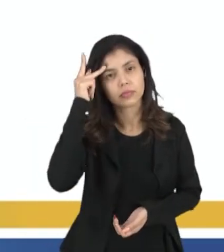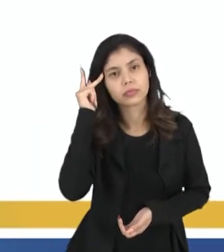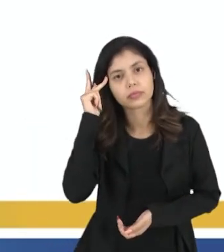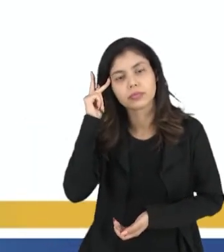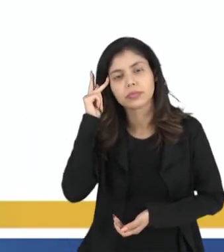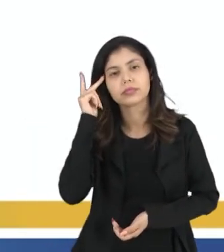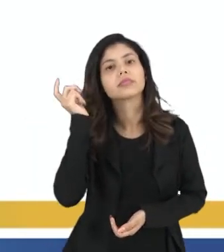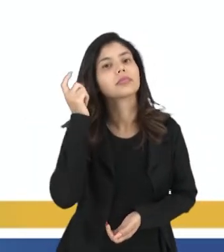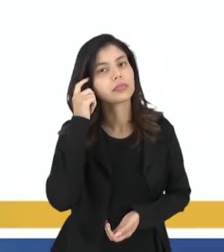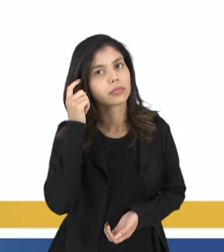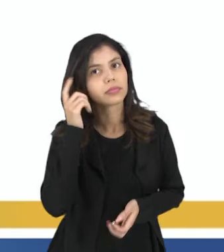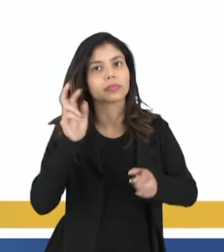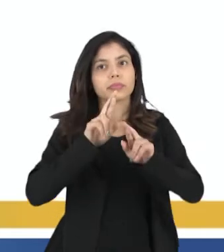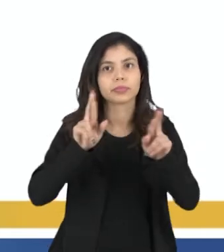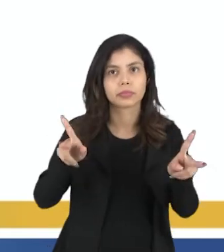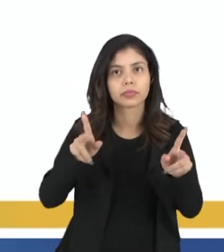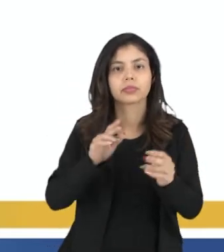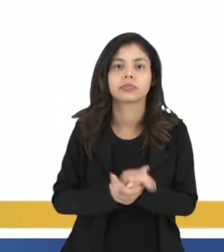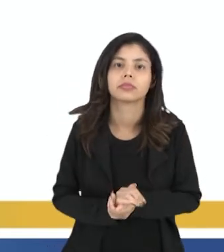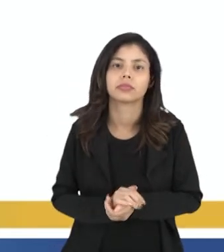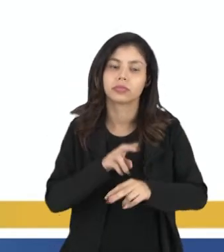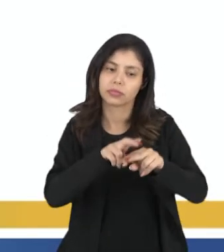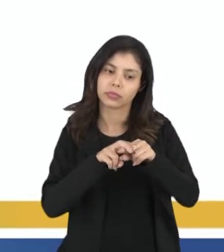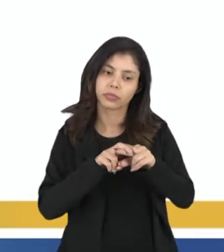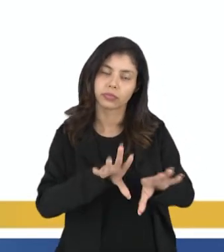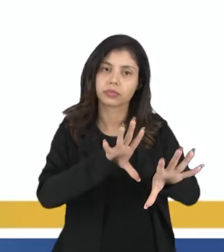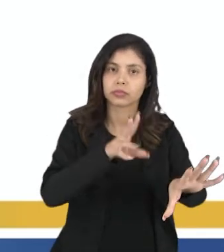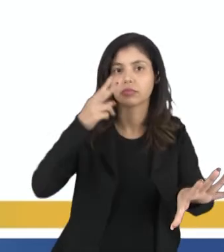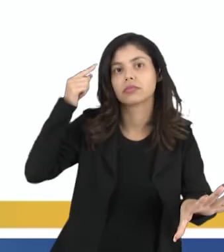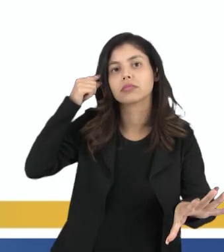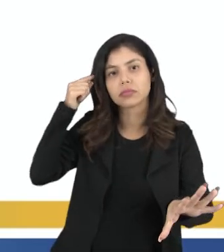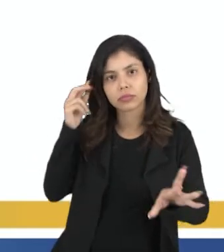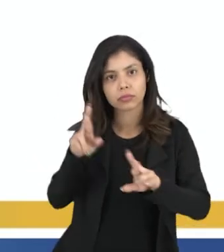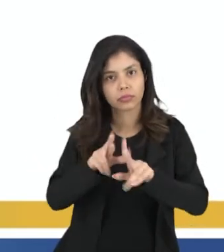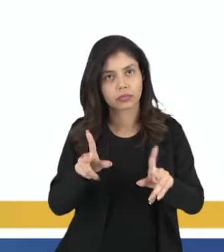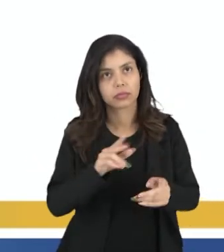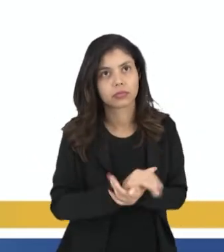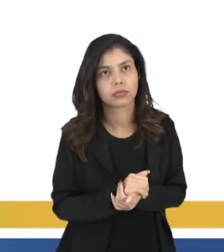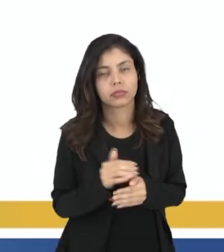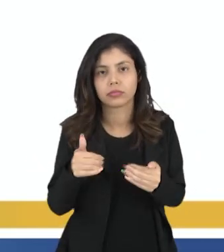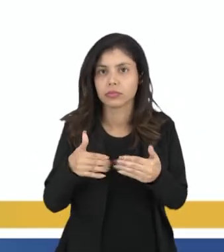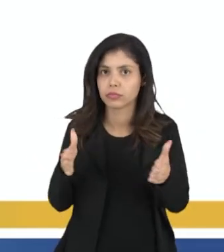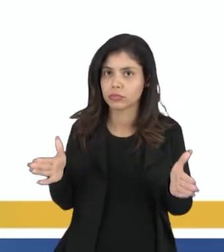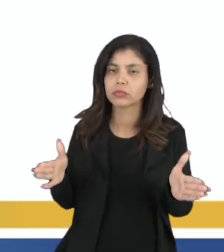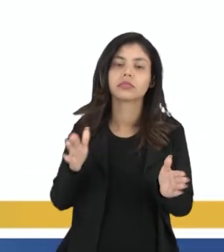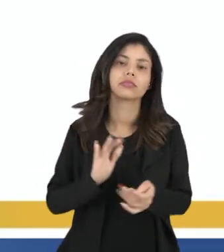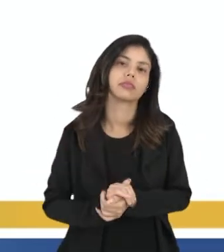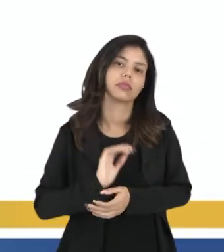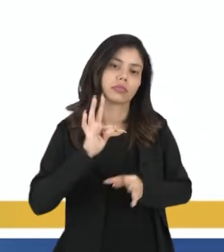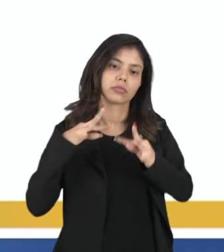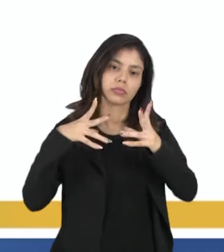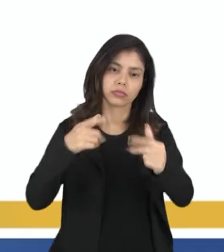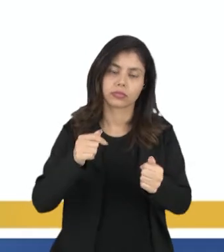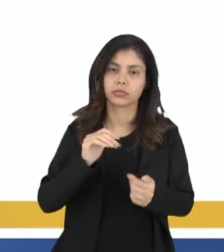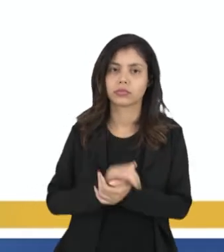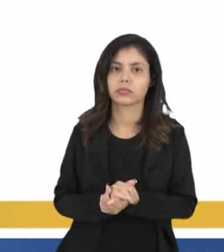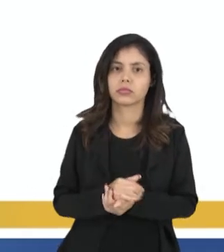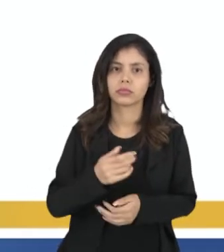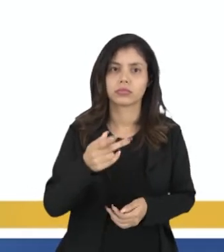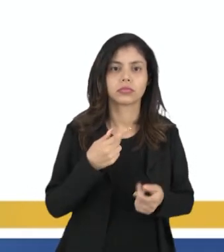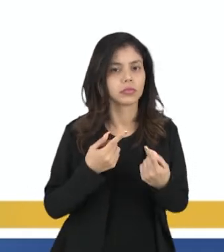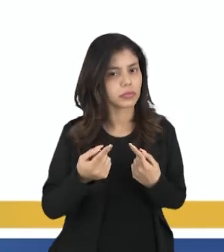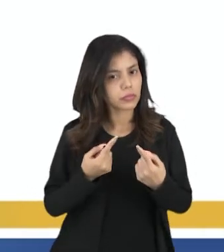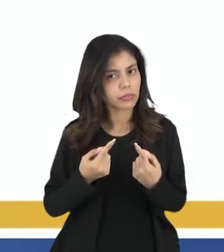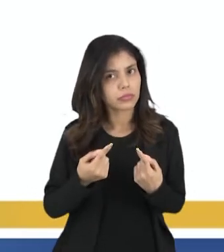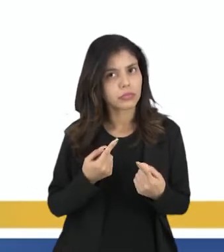que pensam diferentes e aí por conta desse pensar diferente, que é aberta a possibilidade de todo mundo participar